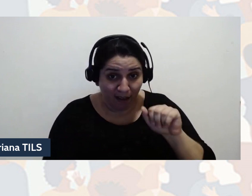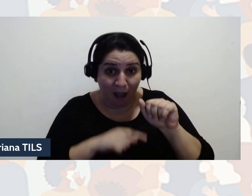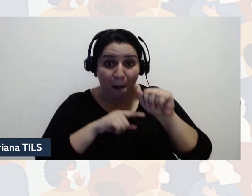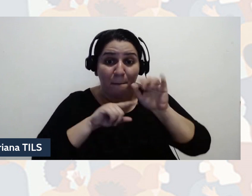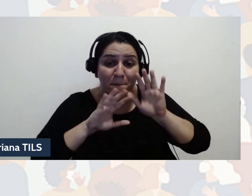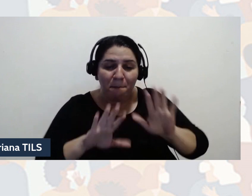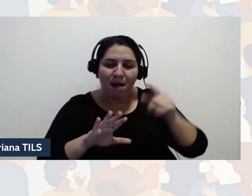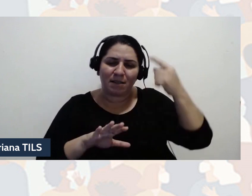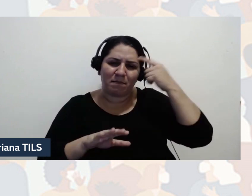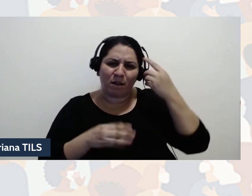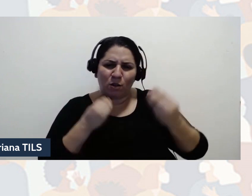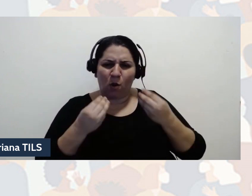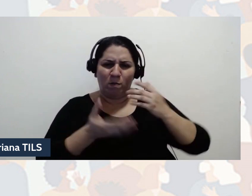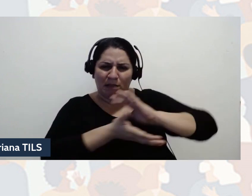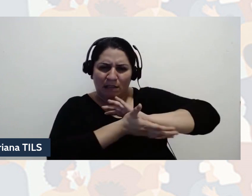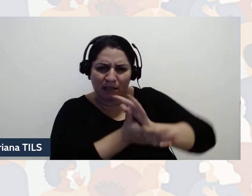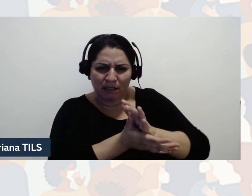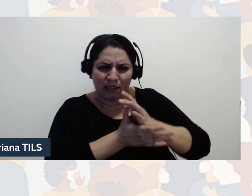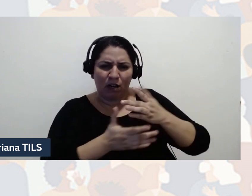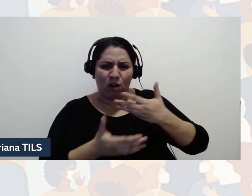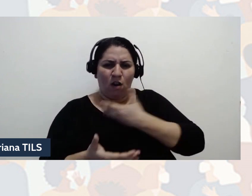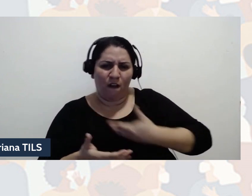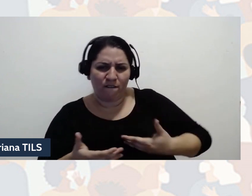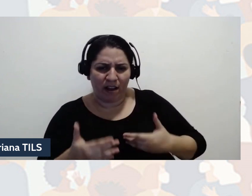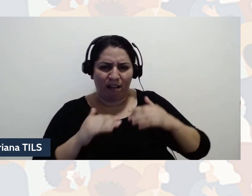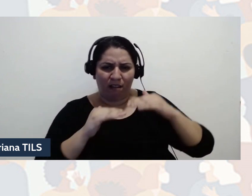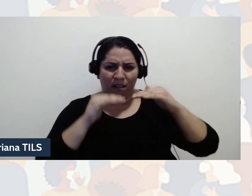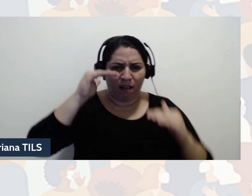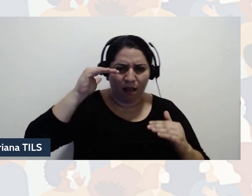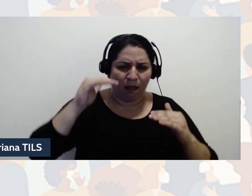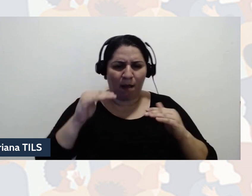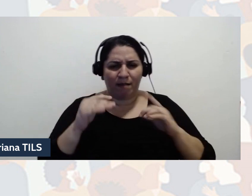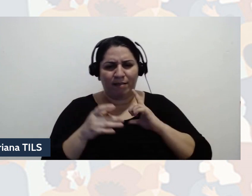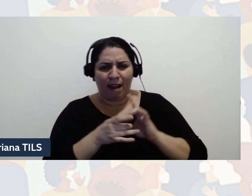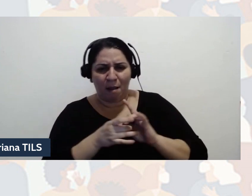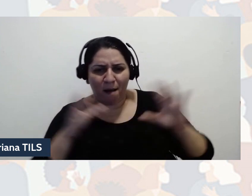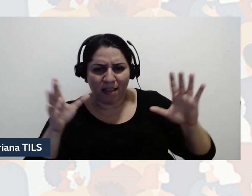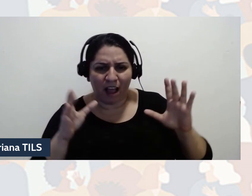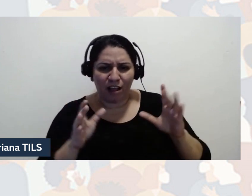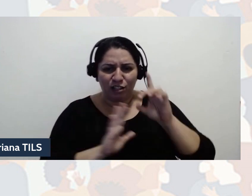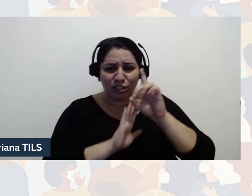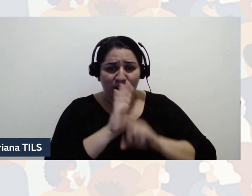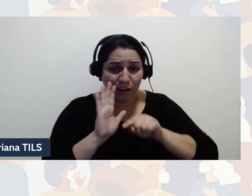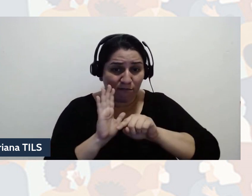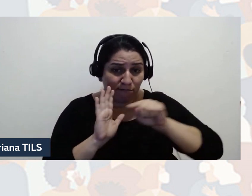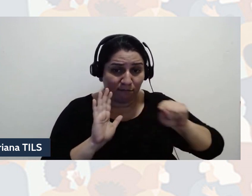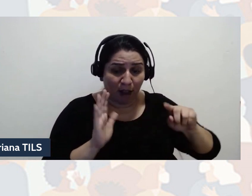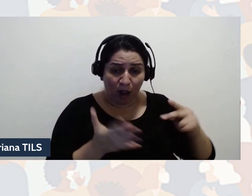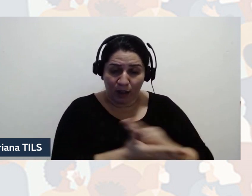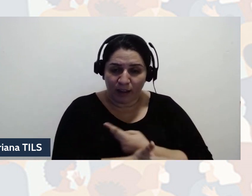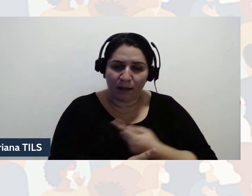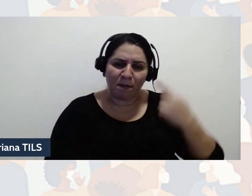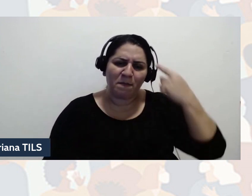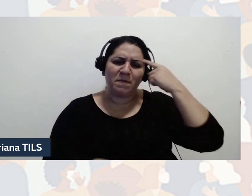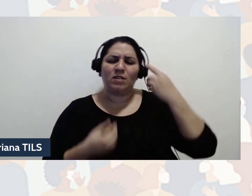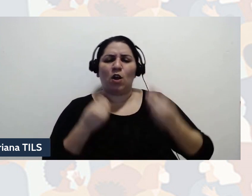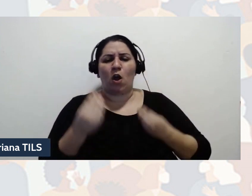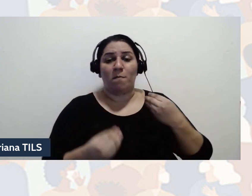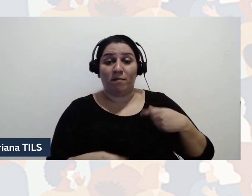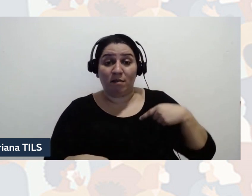de poder, autoritarismo, sistema de classes, liberdade, etc. Pós-apocalipse lida mais com